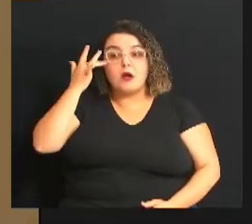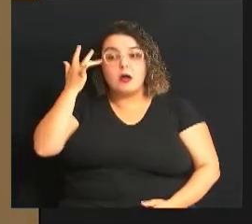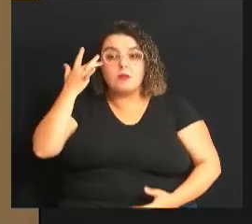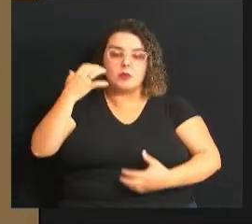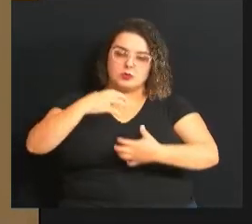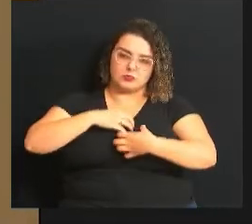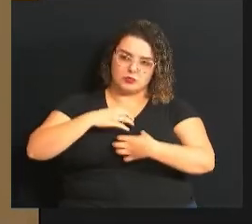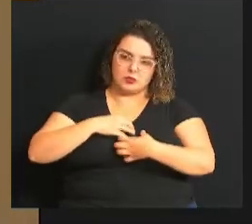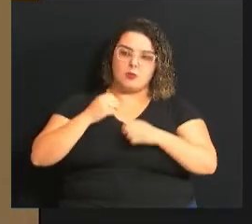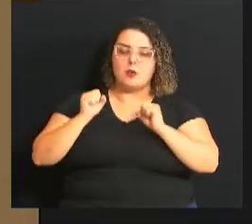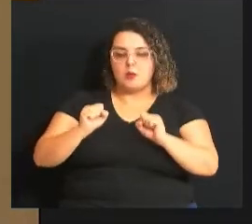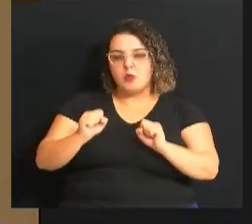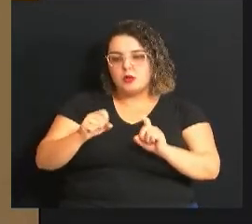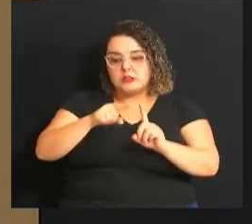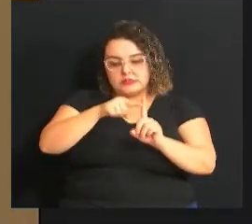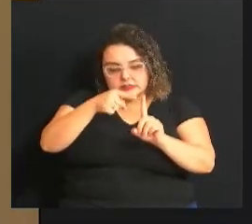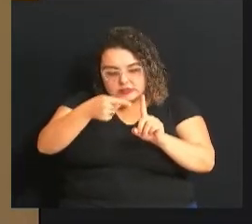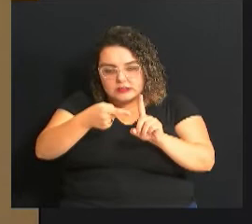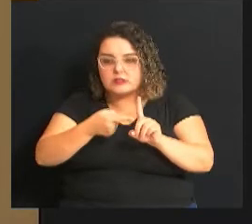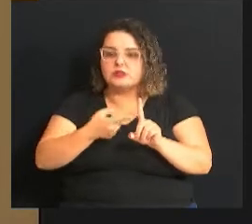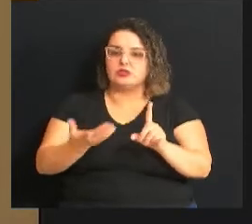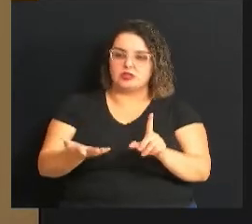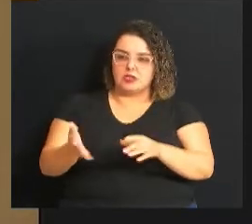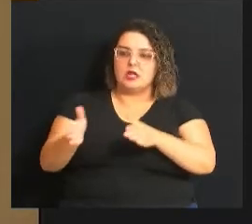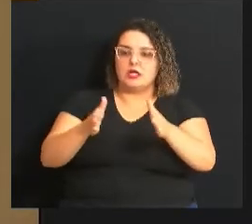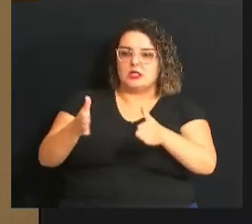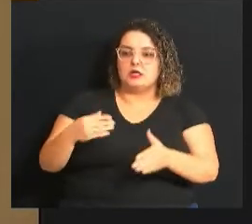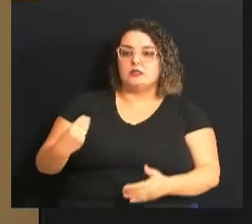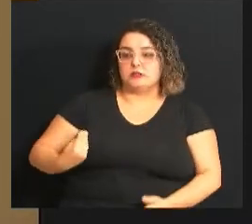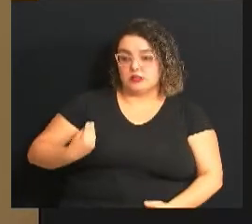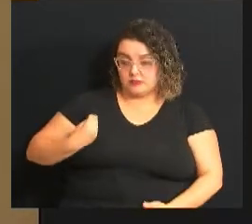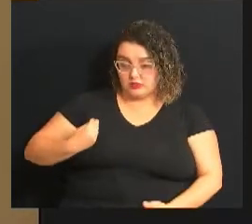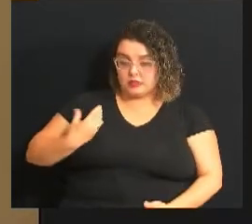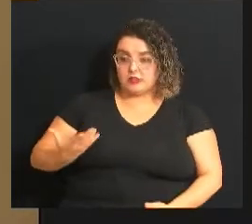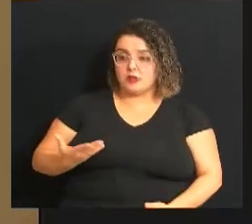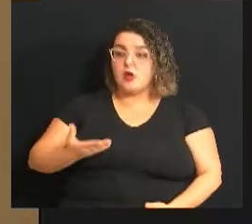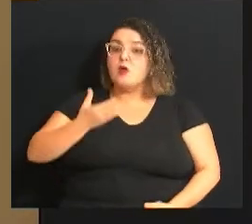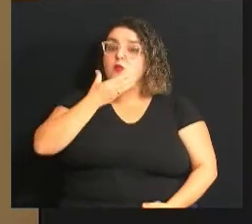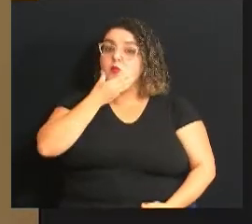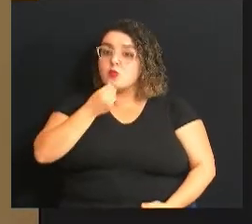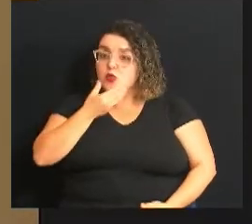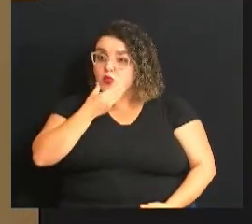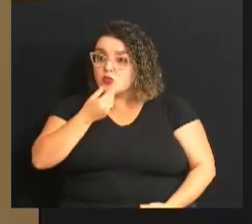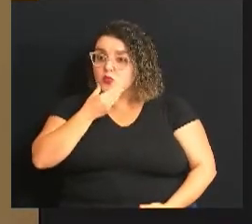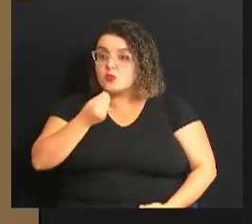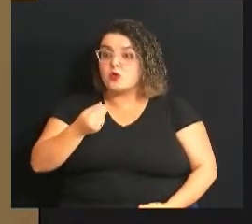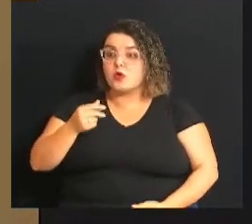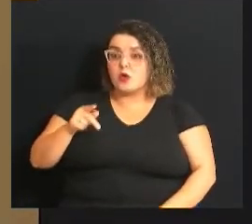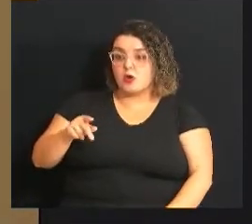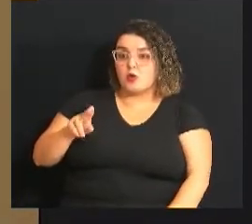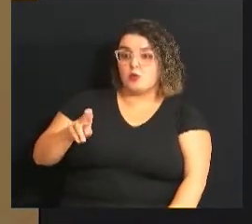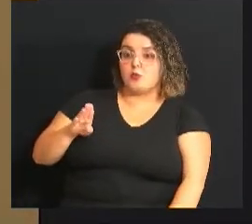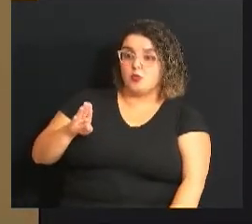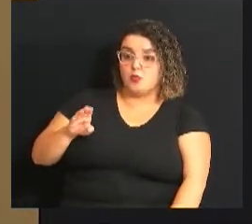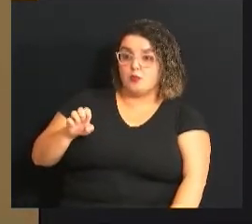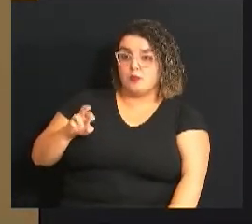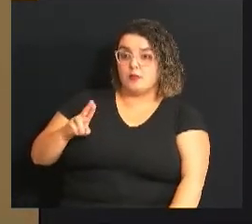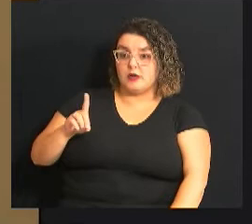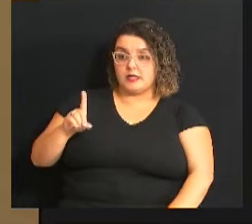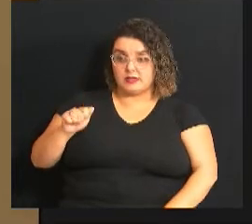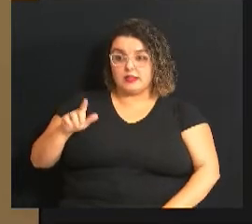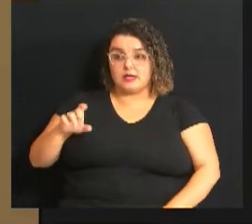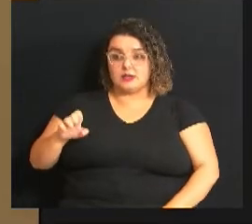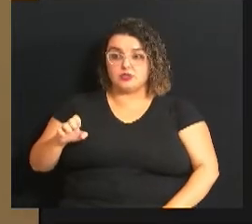para poder ter uma gestação nessa fase da vida. Para os meninos, a puberdade, os meninos com excesso de peso, a